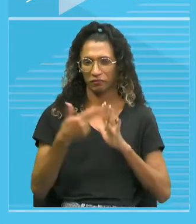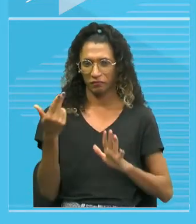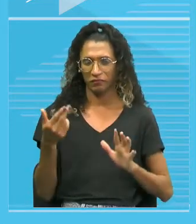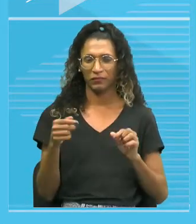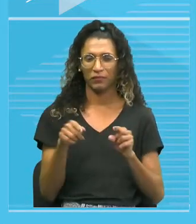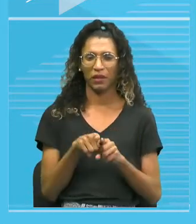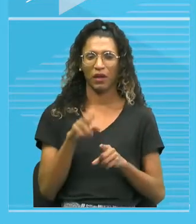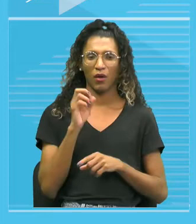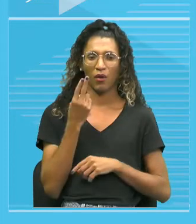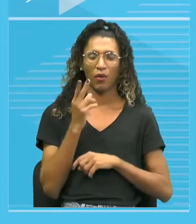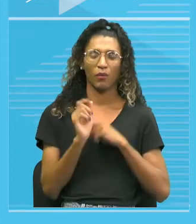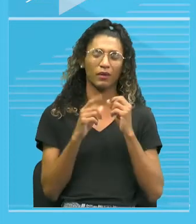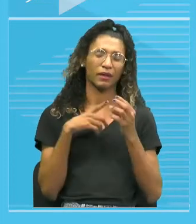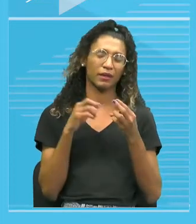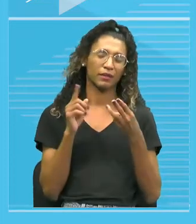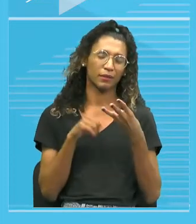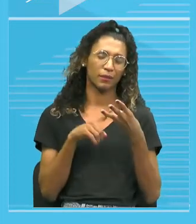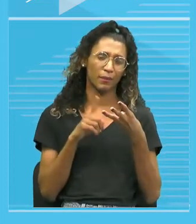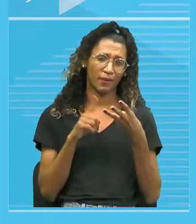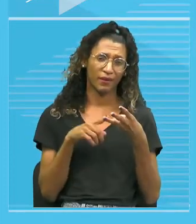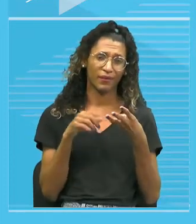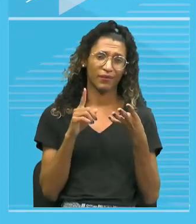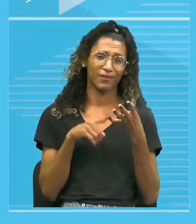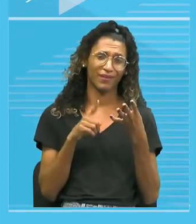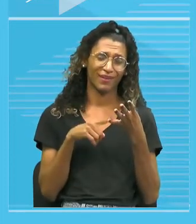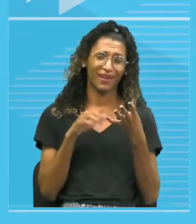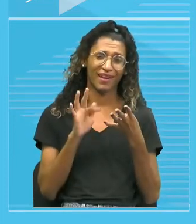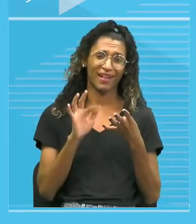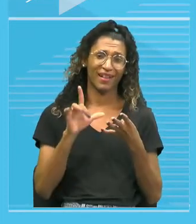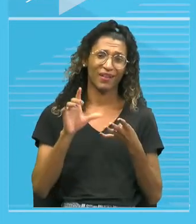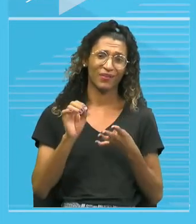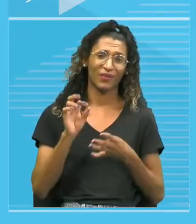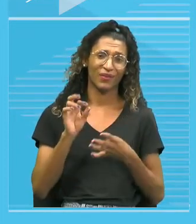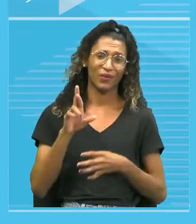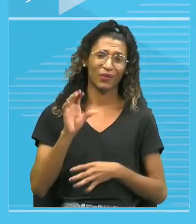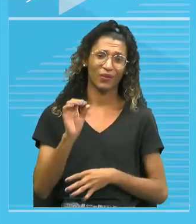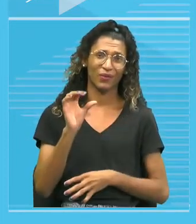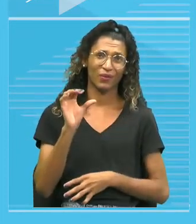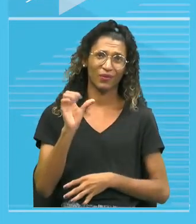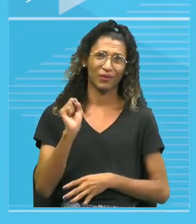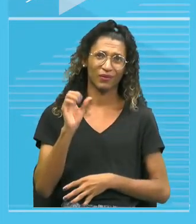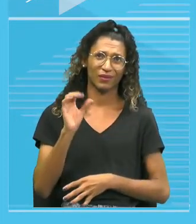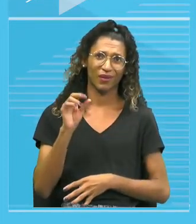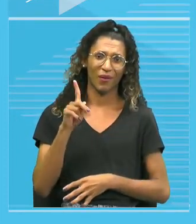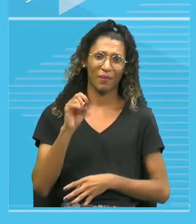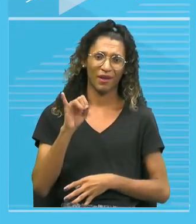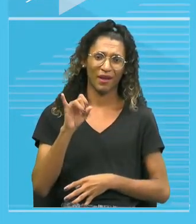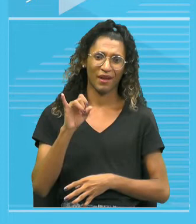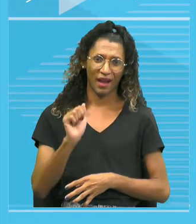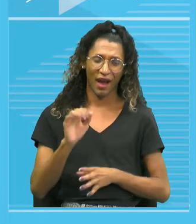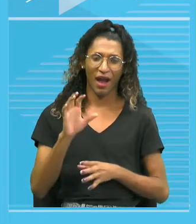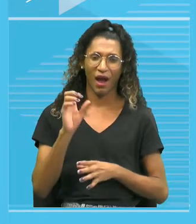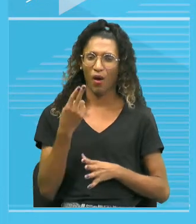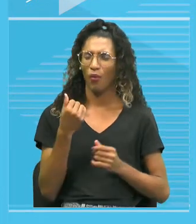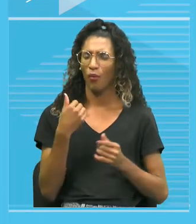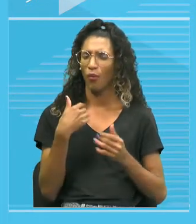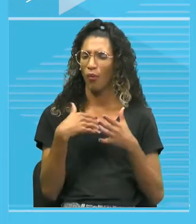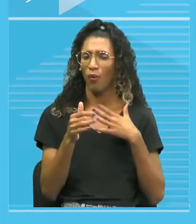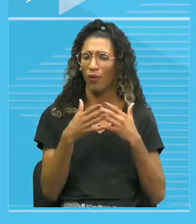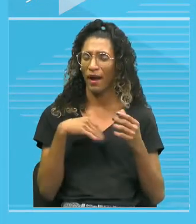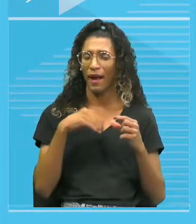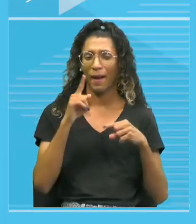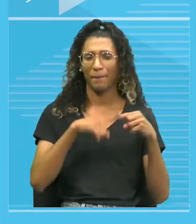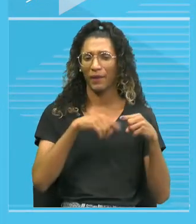por uma fluoroscopia, não passar, por exemplo, por uma densitometria óssea ou um aparelho de radiografia que